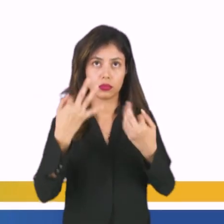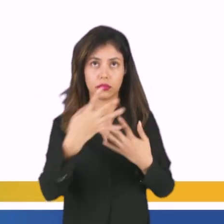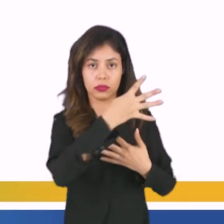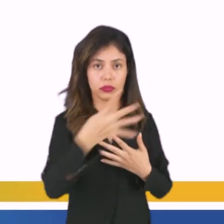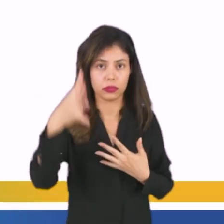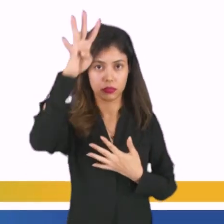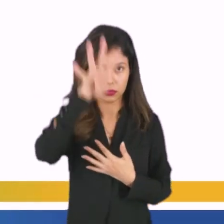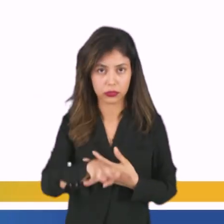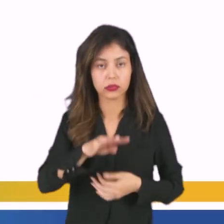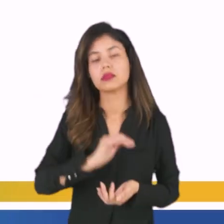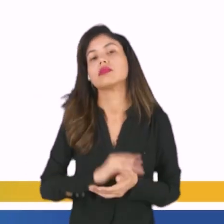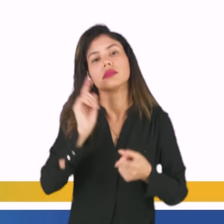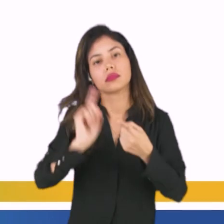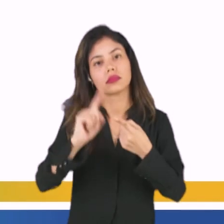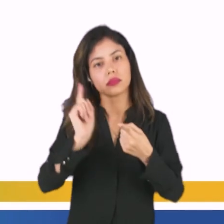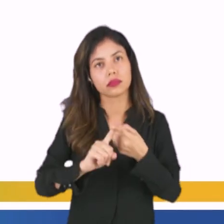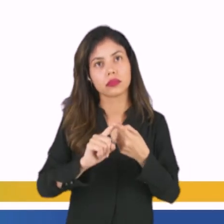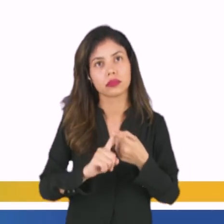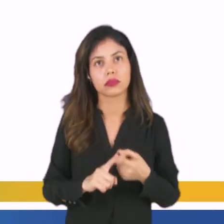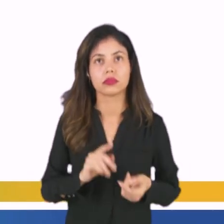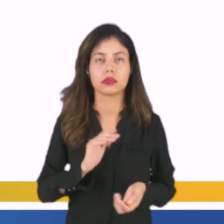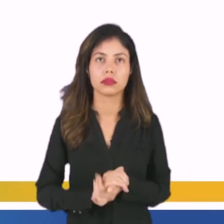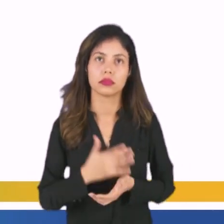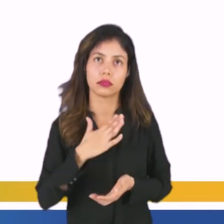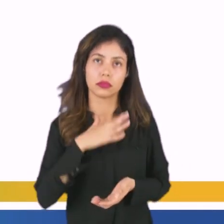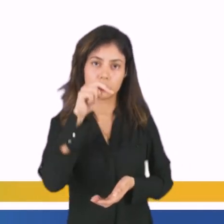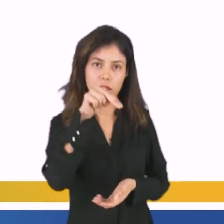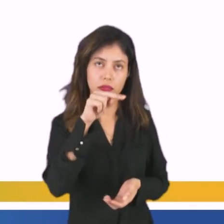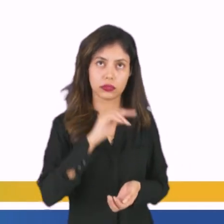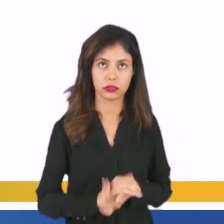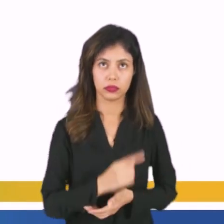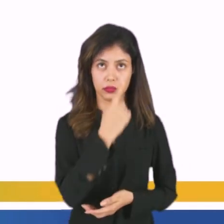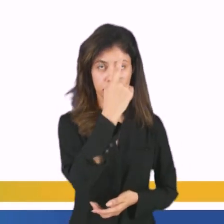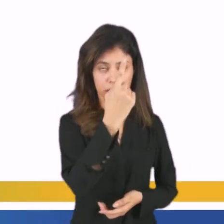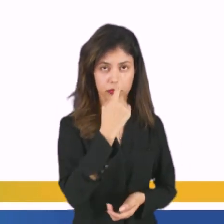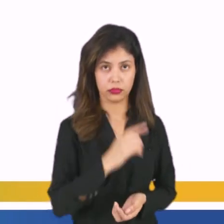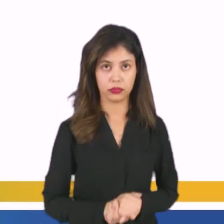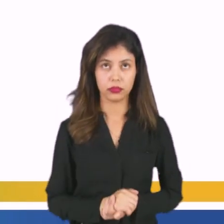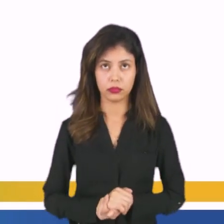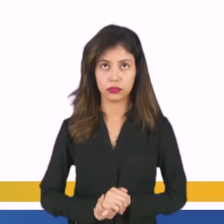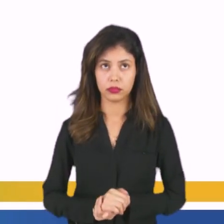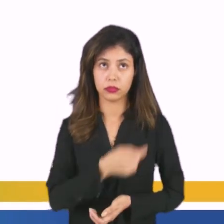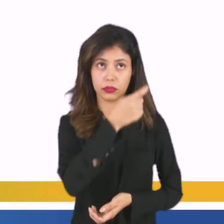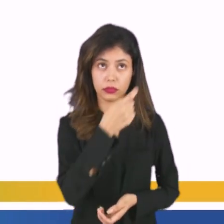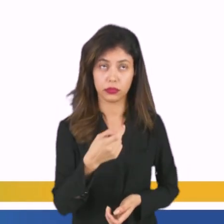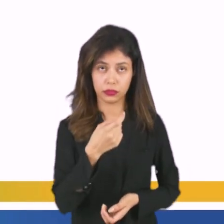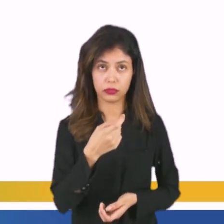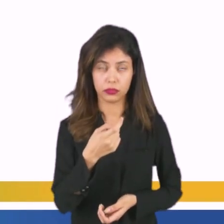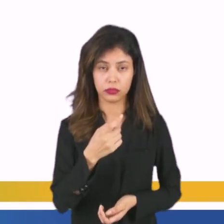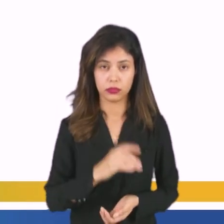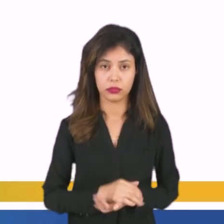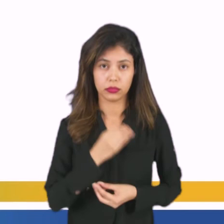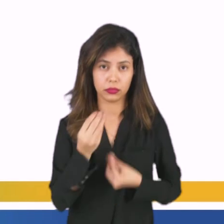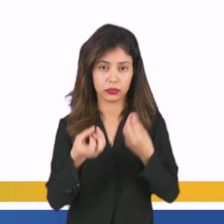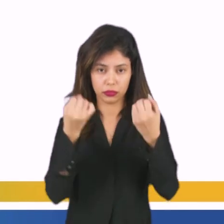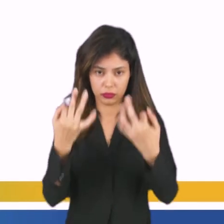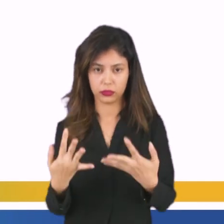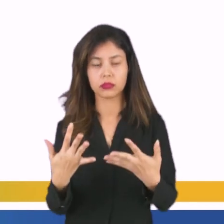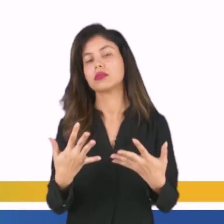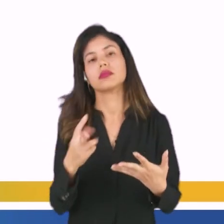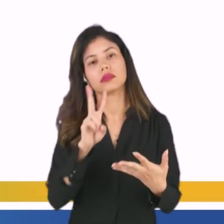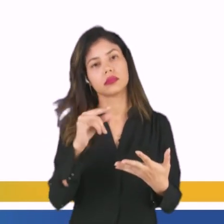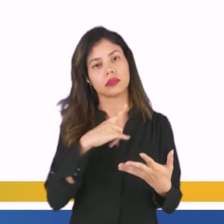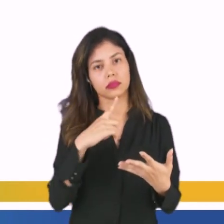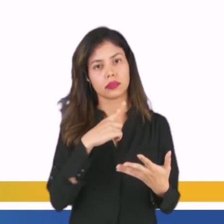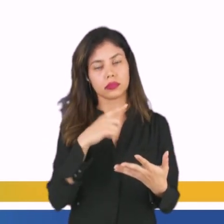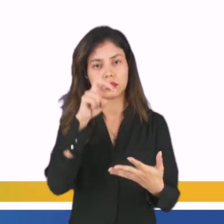tabela. Então, lembre-se que na primeira coluna, meu n aí é o eixo do x, né, comumente, só que aí